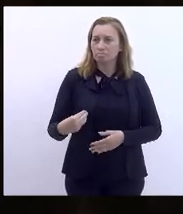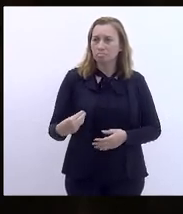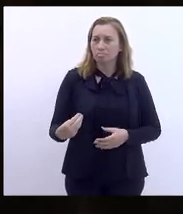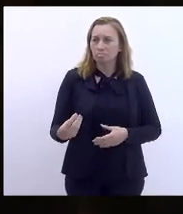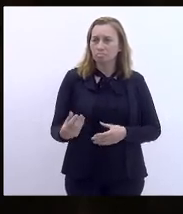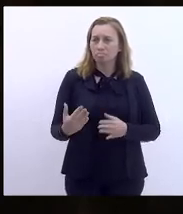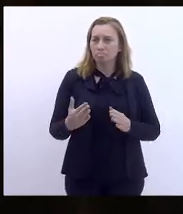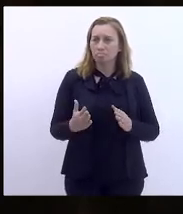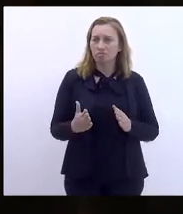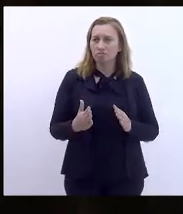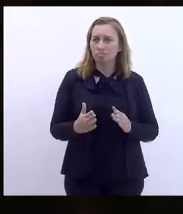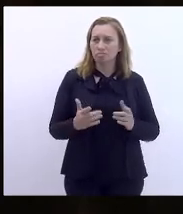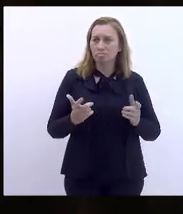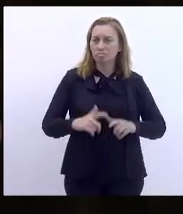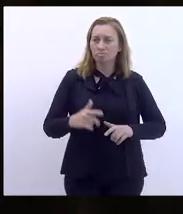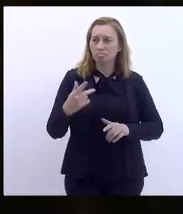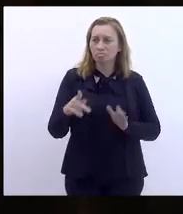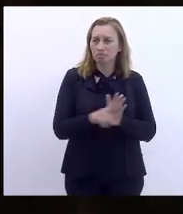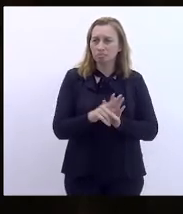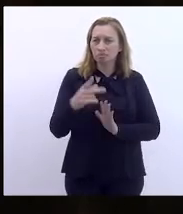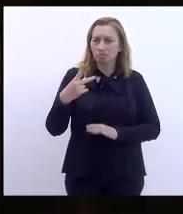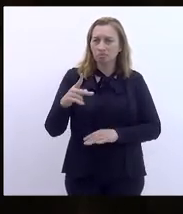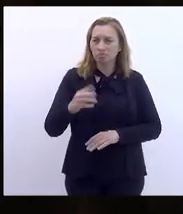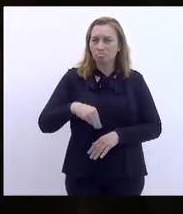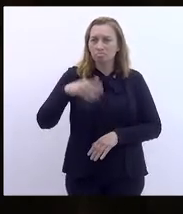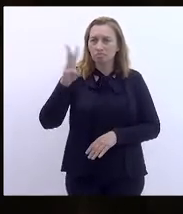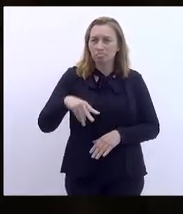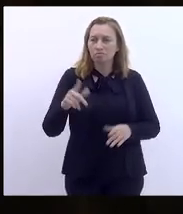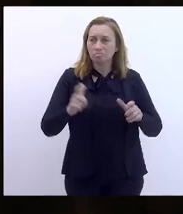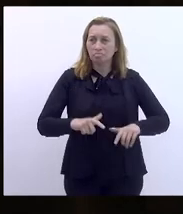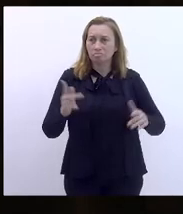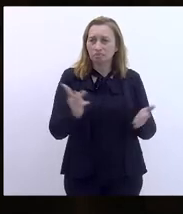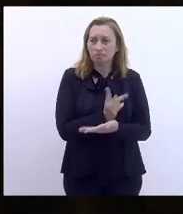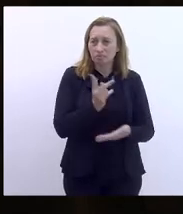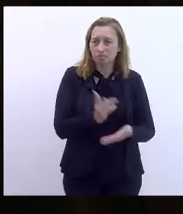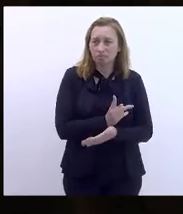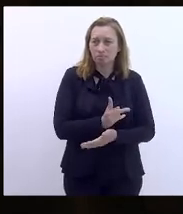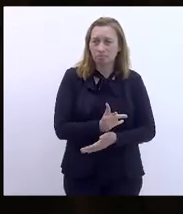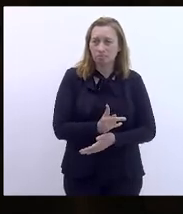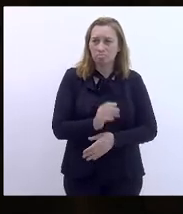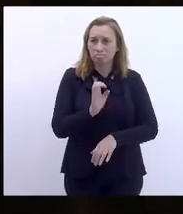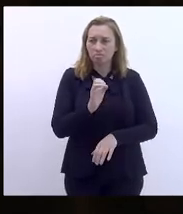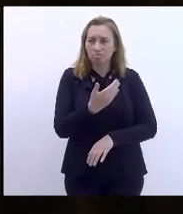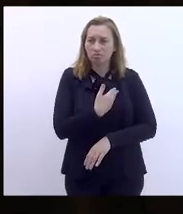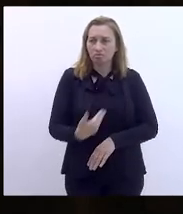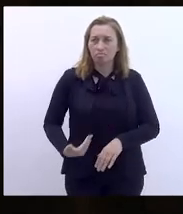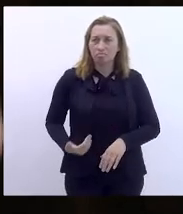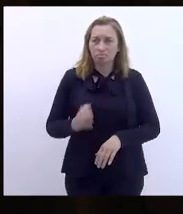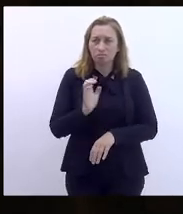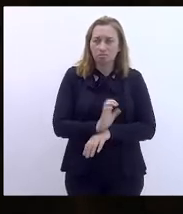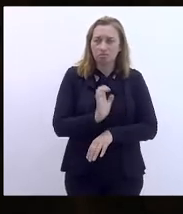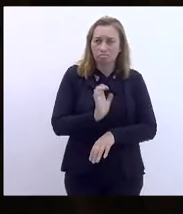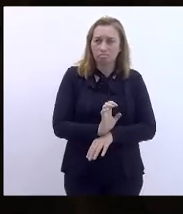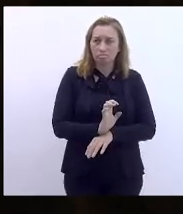território dele no lugar dele e quem estava no lugar errado na hora errada no governo do estado que o seu braço armado e que hoje